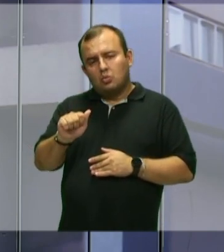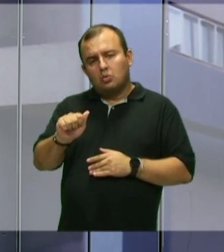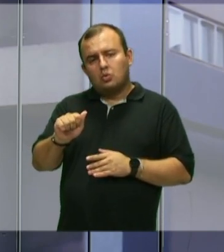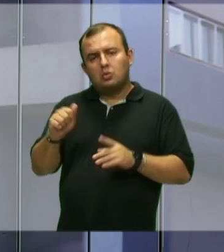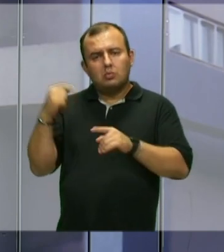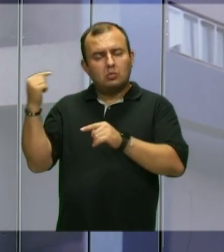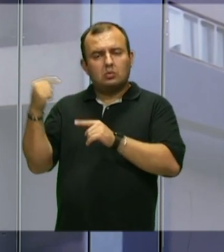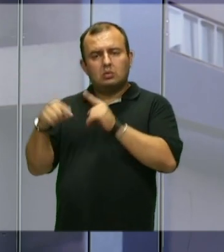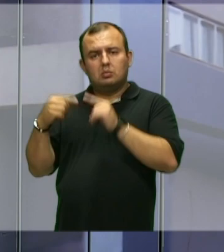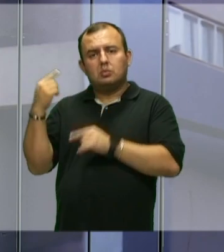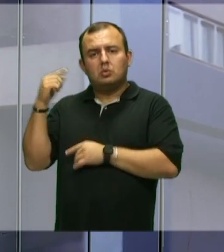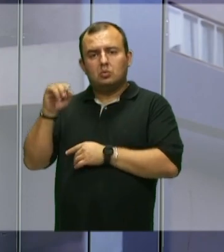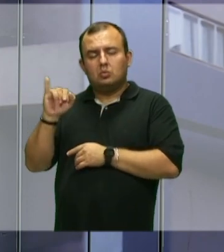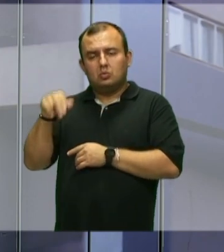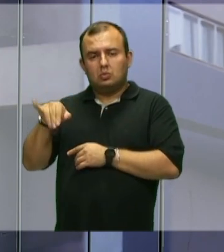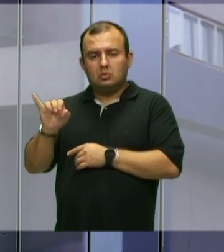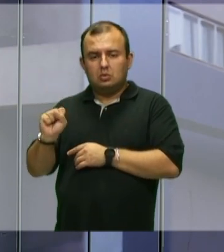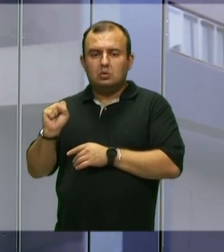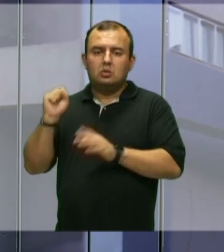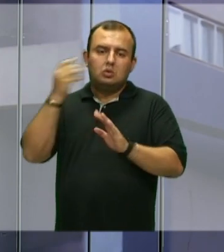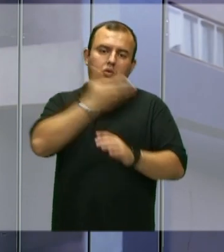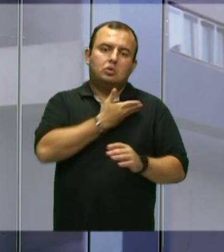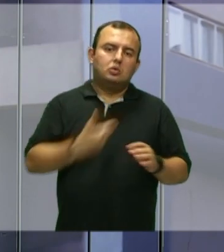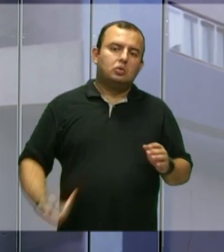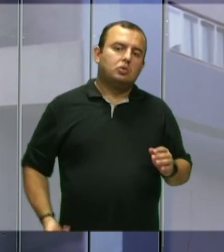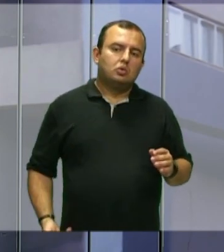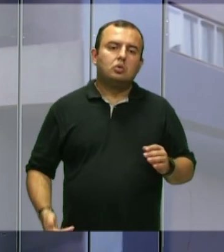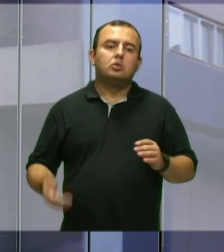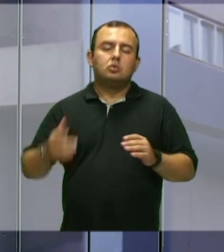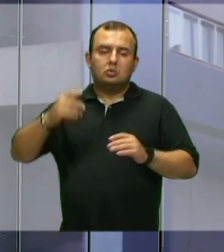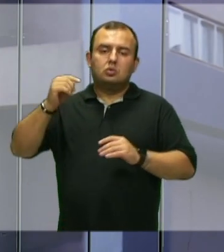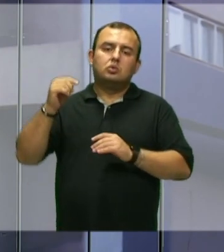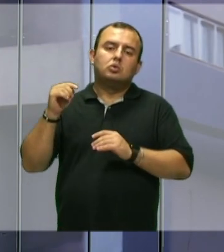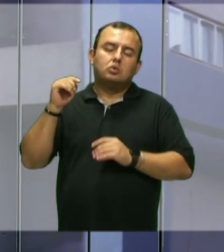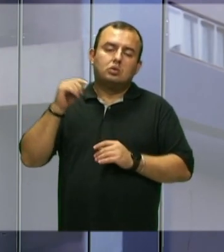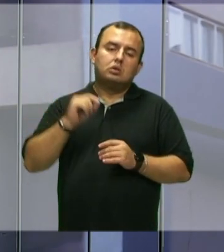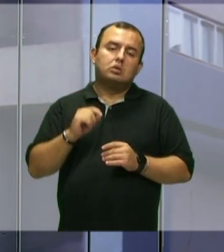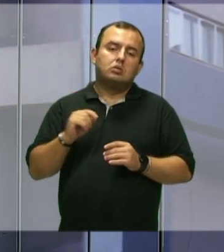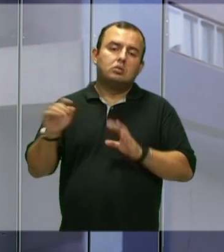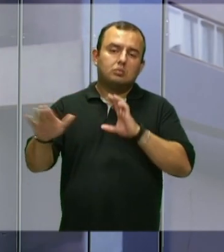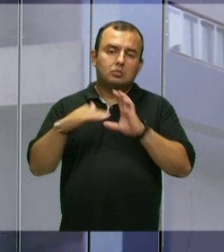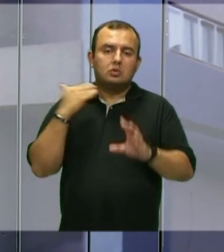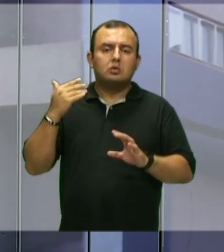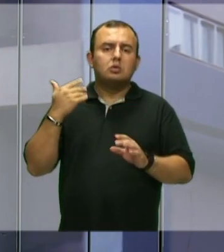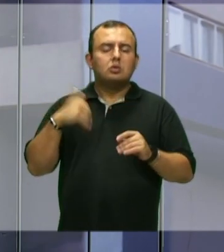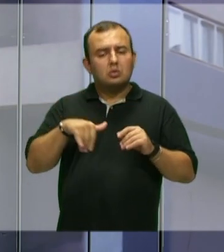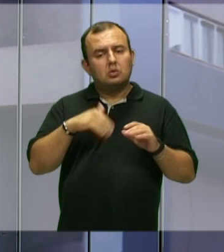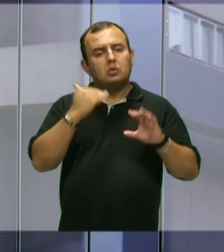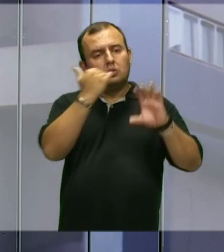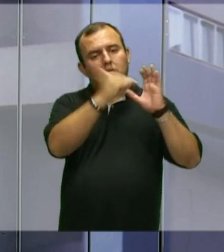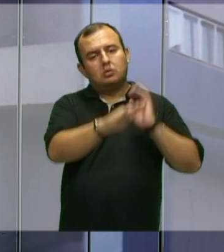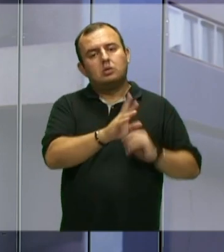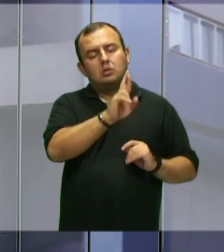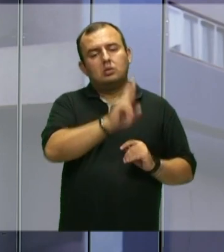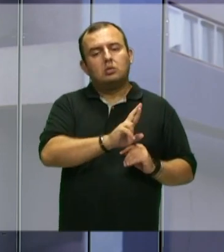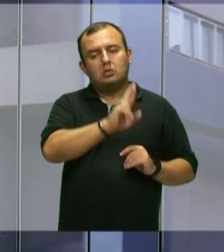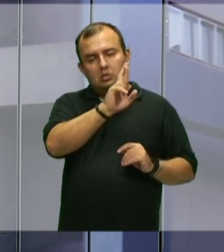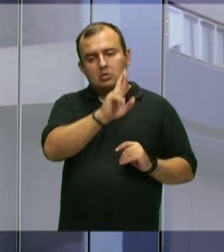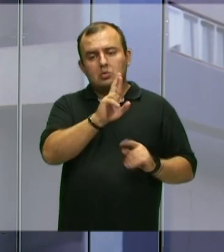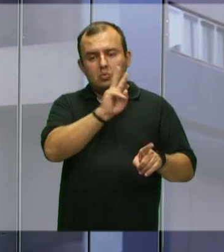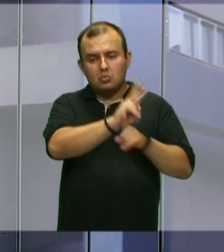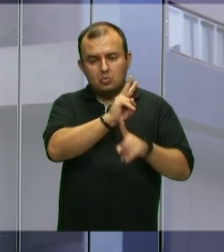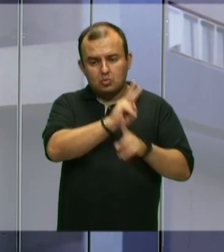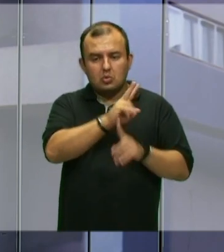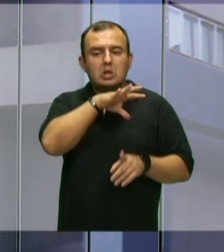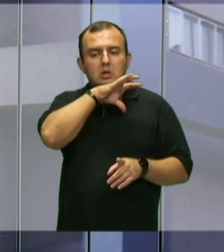INES, que é um projeto que tem que vir do governo, né? Ele vem do governo, ele vem através do INES, né? Ele já foi encaminhado tanto aos protetores